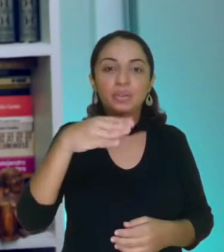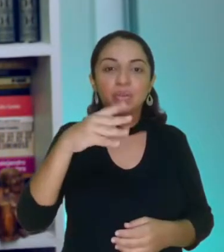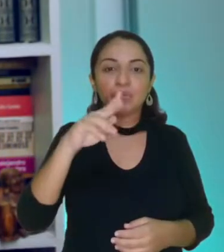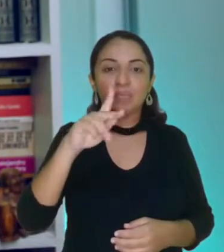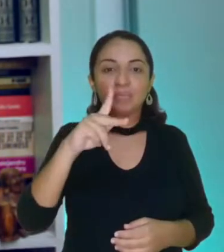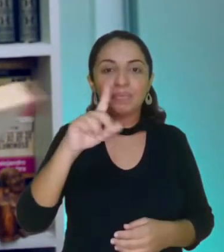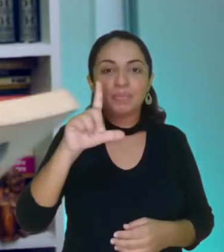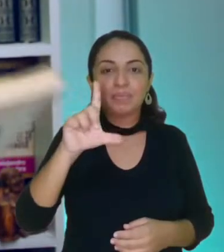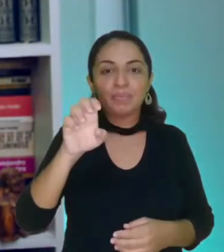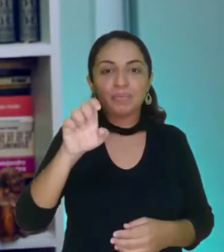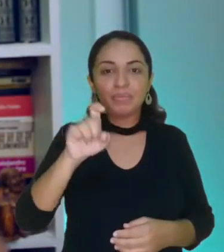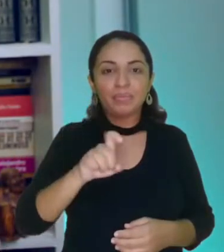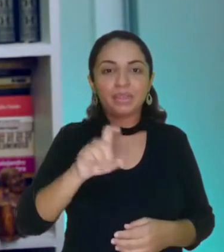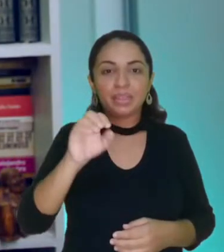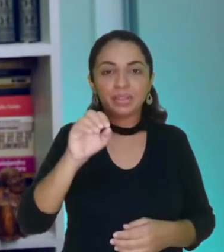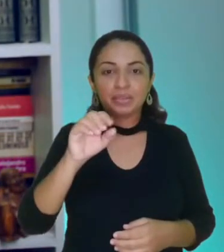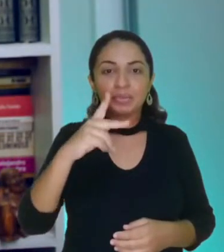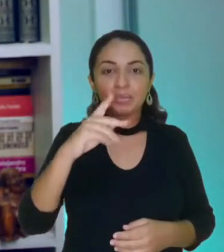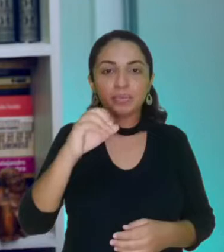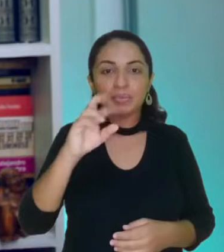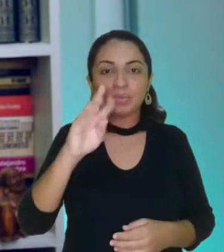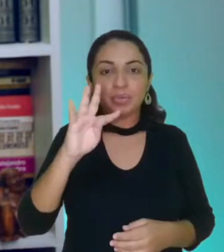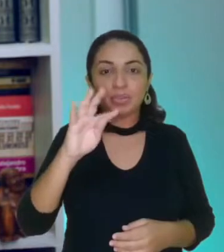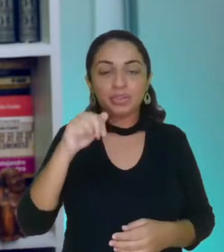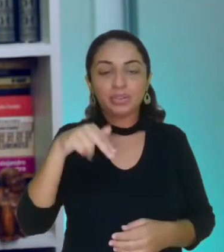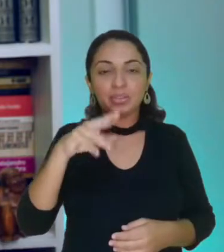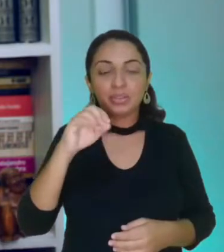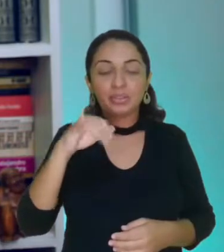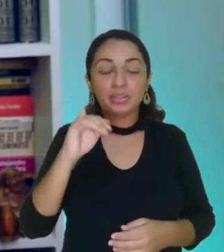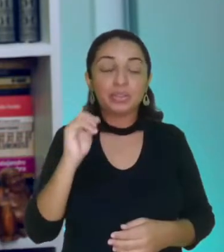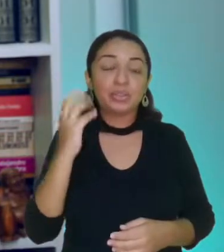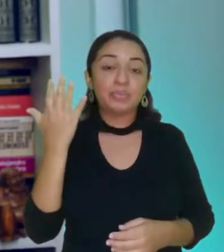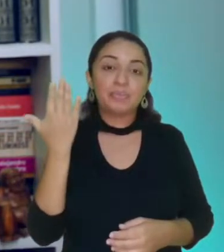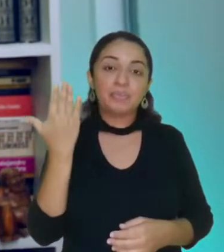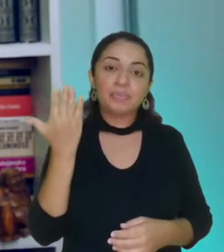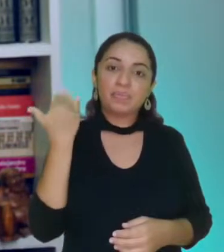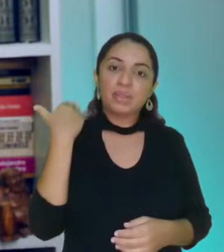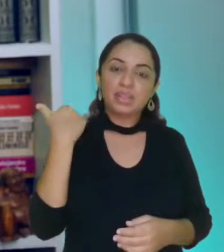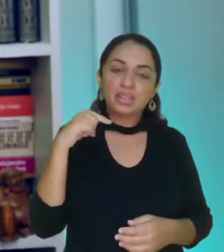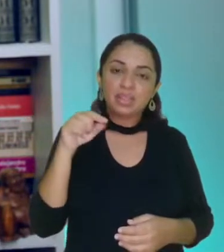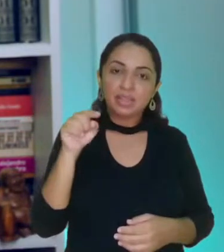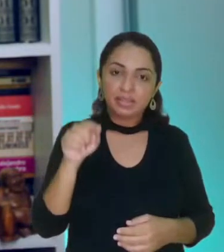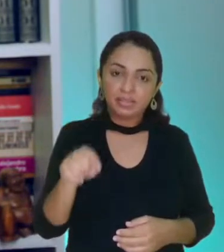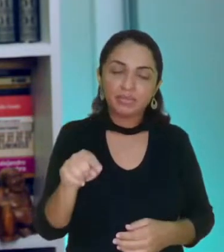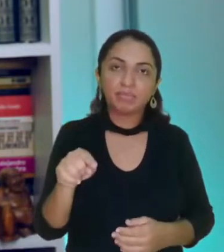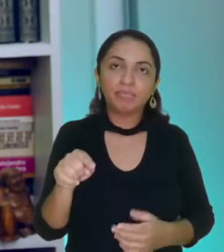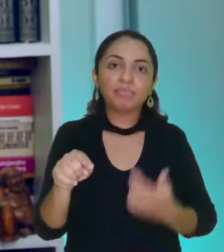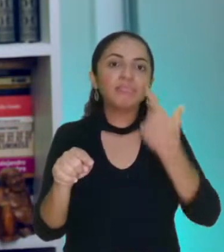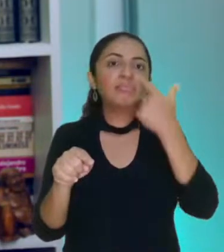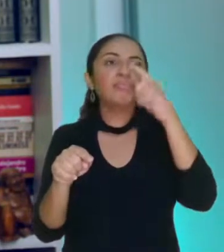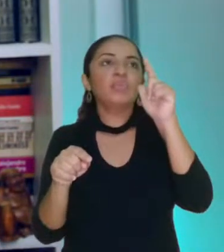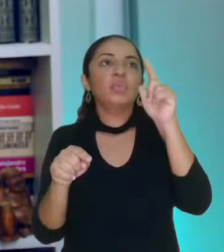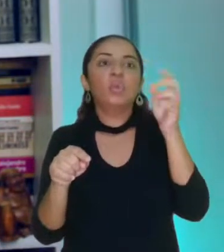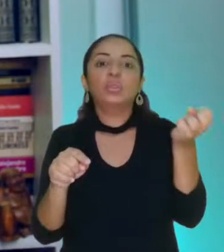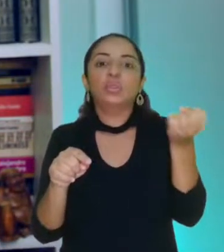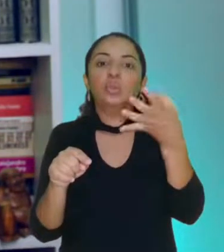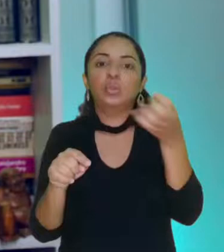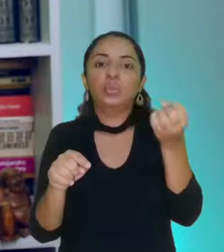Portnoy, do Philip Roth, saiu no Brasil antigamente por essa edição aqui. Tem uma outra edição